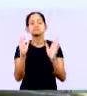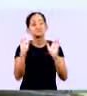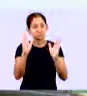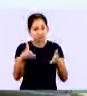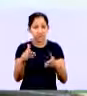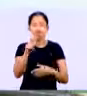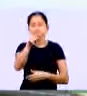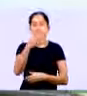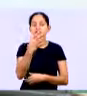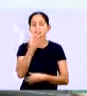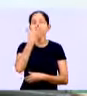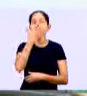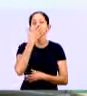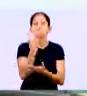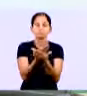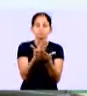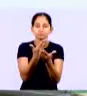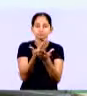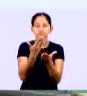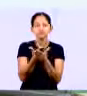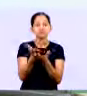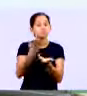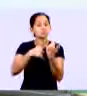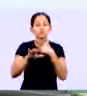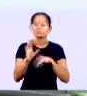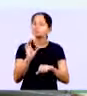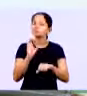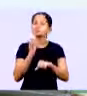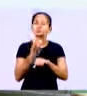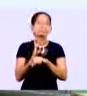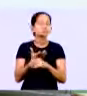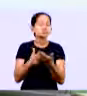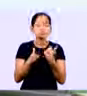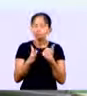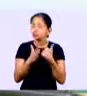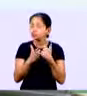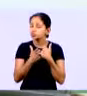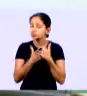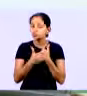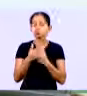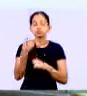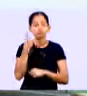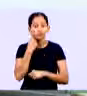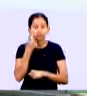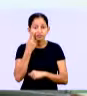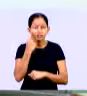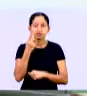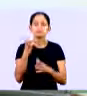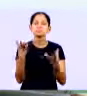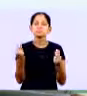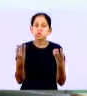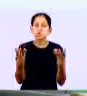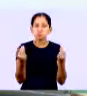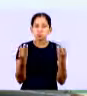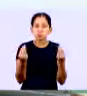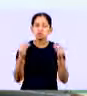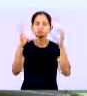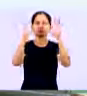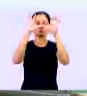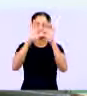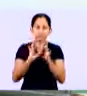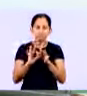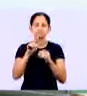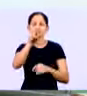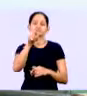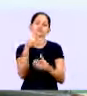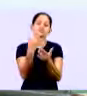vocês devem ter se debruçado para estudar, porque tem todo o conteúdo da disciplina. A gente fez os slides, se vocês observarem, os slides estão com muito conteúdo justamente para isso, para que vocês tivessem material para